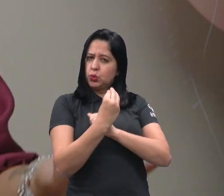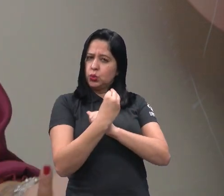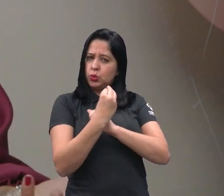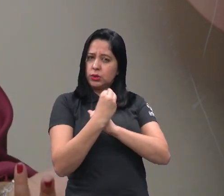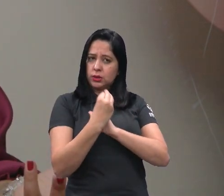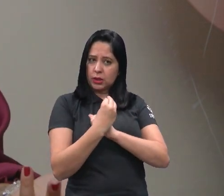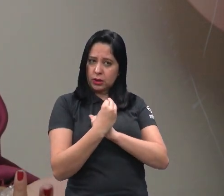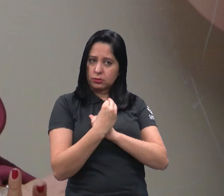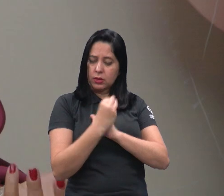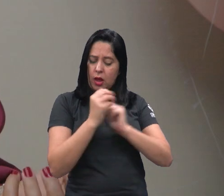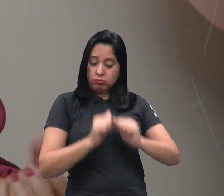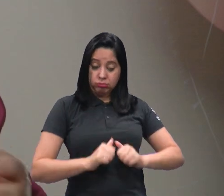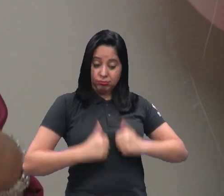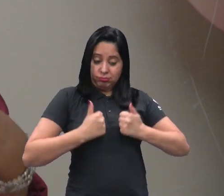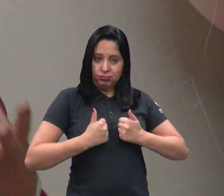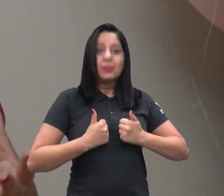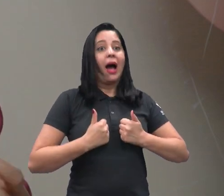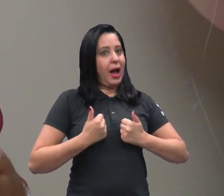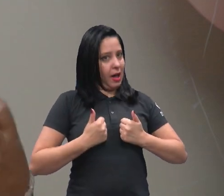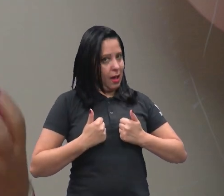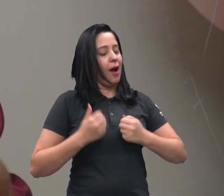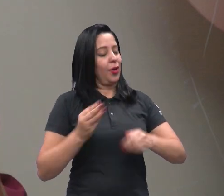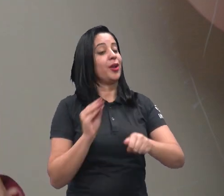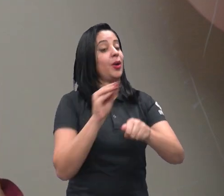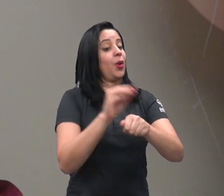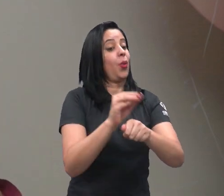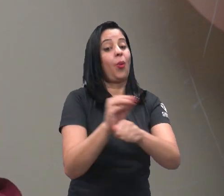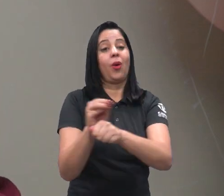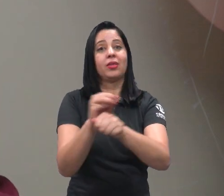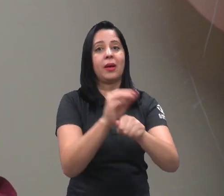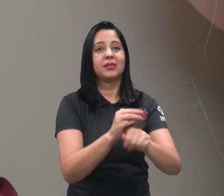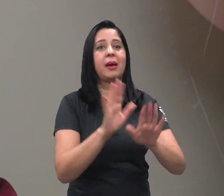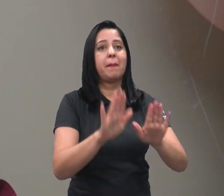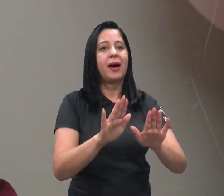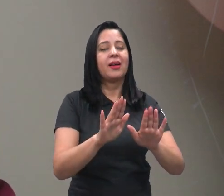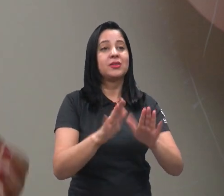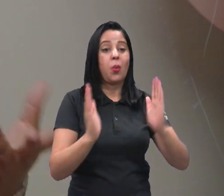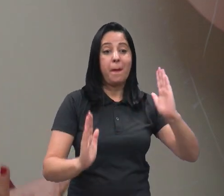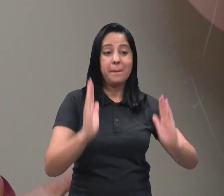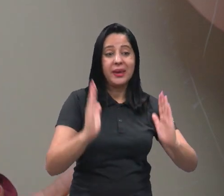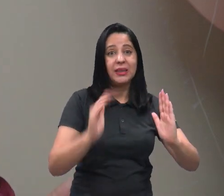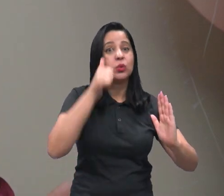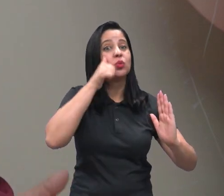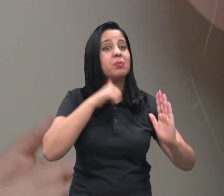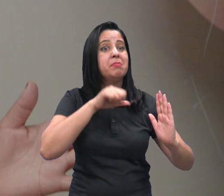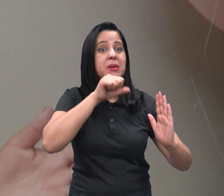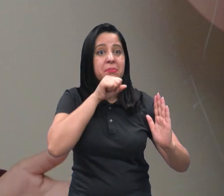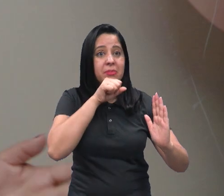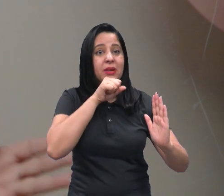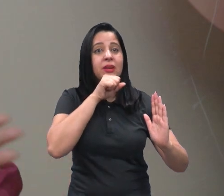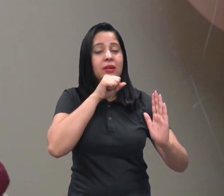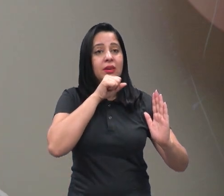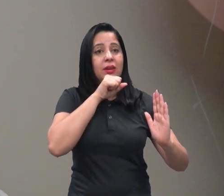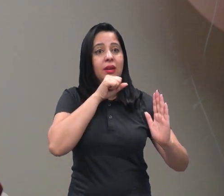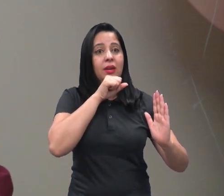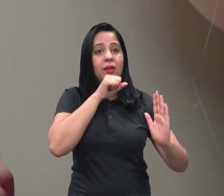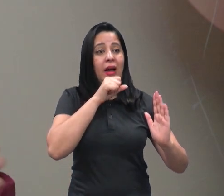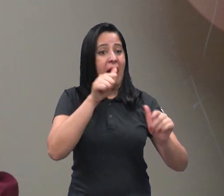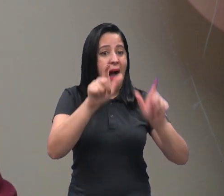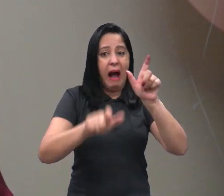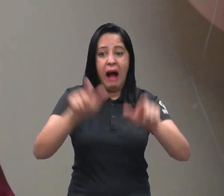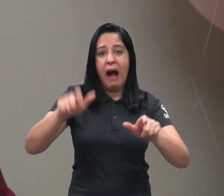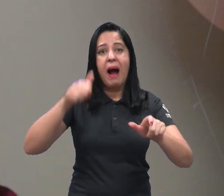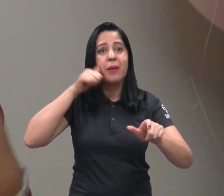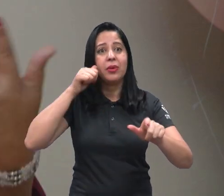ter condições de cuidar do outro. Mas a maternidade, ela mexe muito com a cabeça das mulheres, né? Então é importante buscar ajuda, até mesmo ali